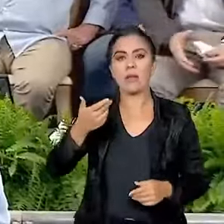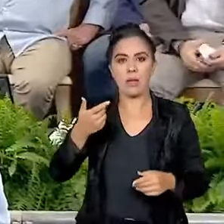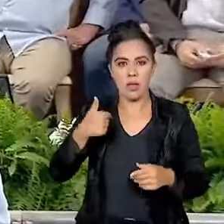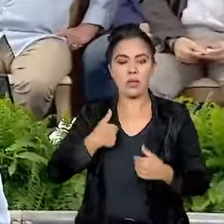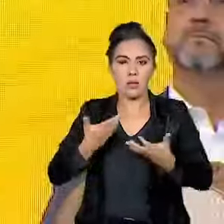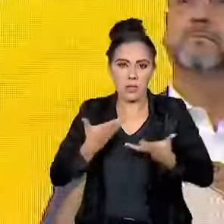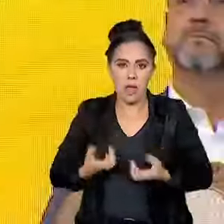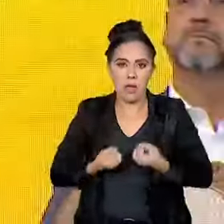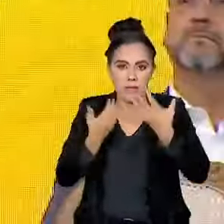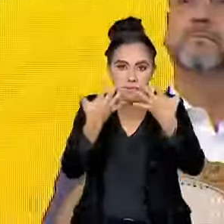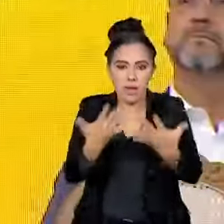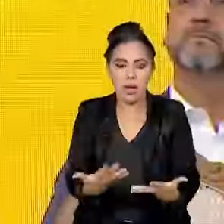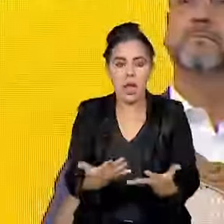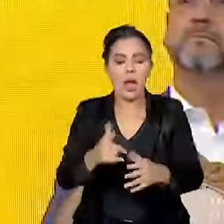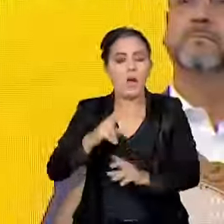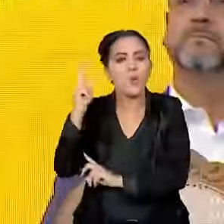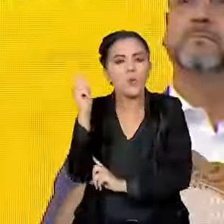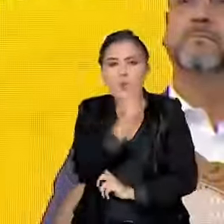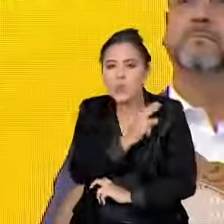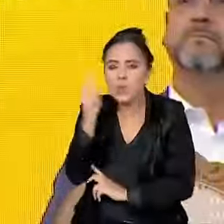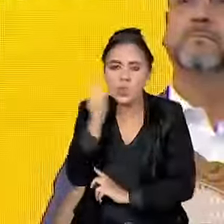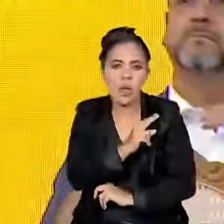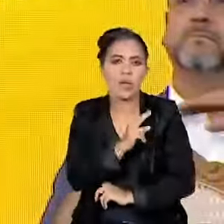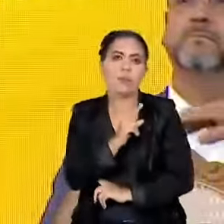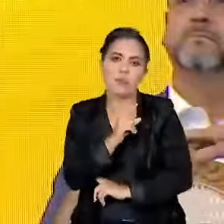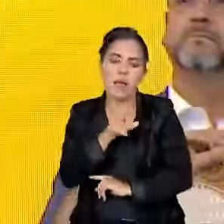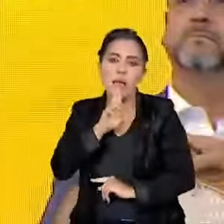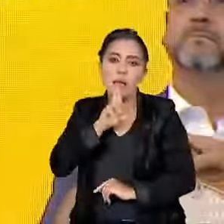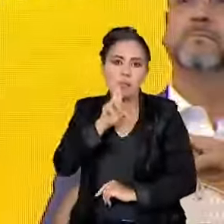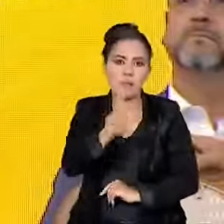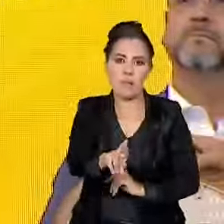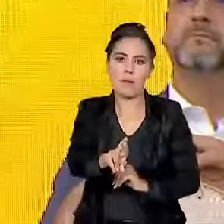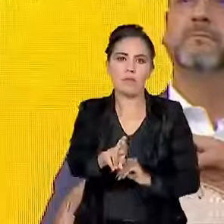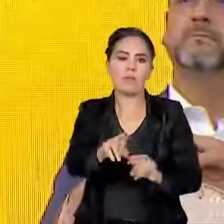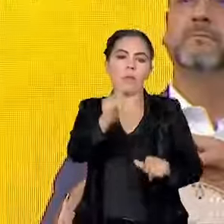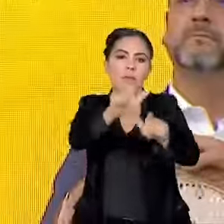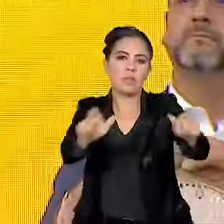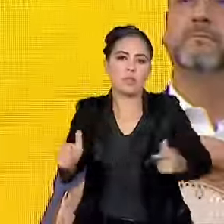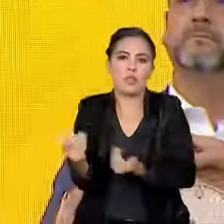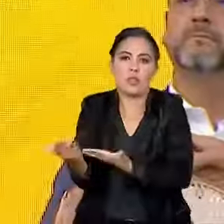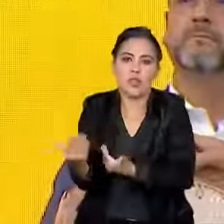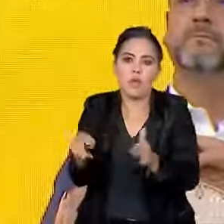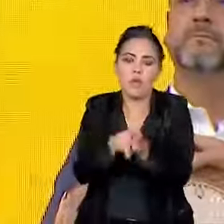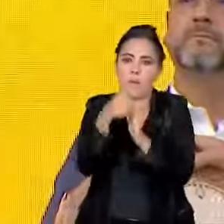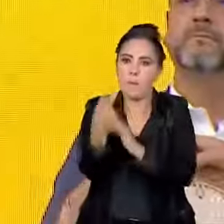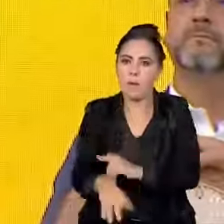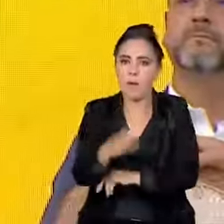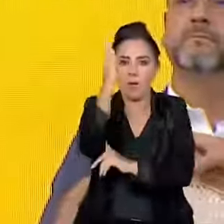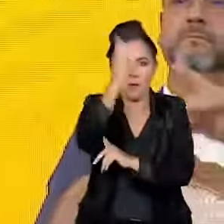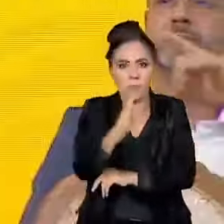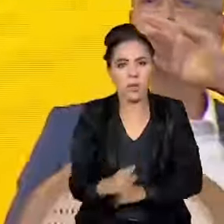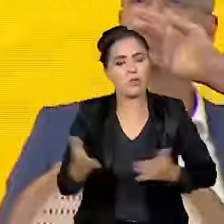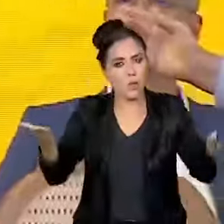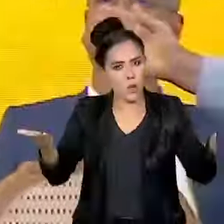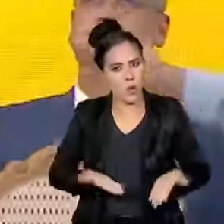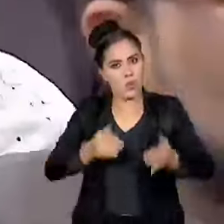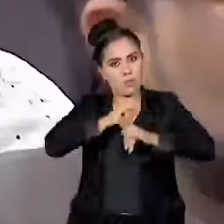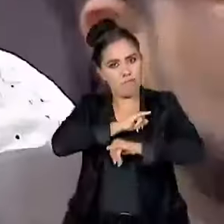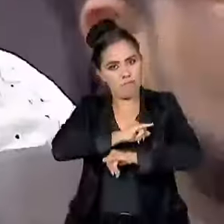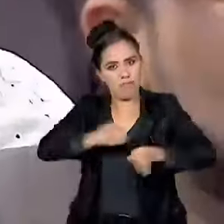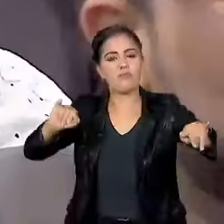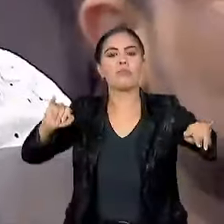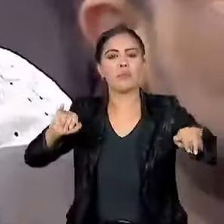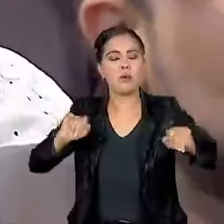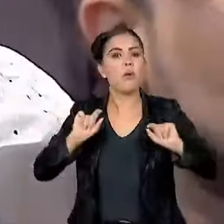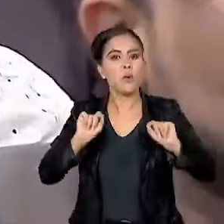eu reitero. A urgência de respostas para a juventude negra viva desse país, que está sendo adiantada hoje, dentro